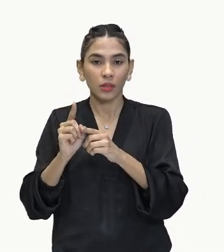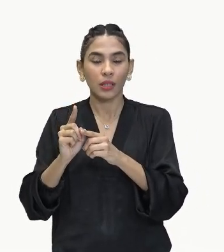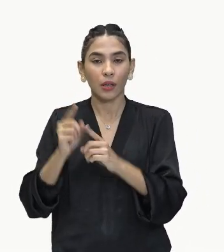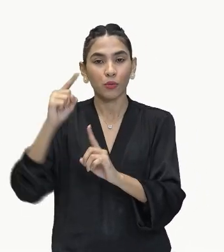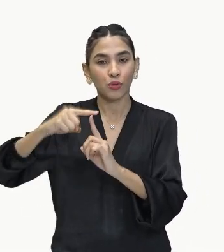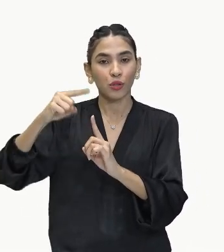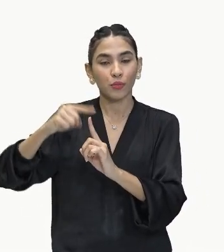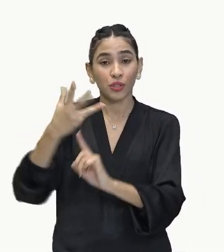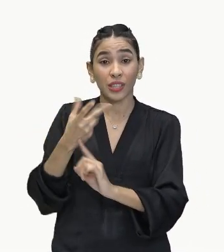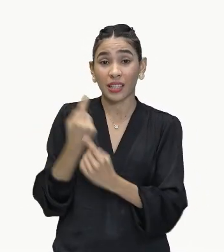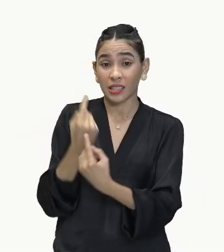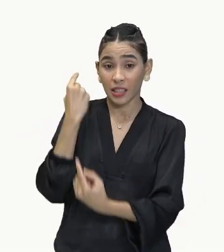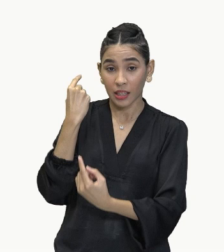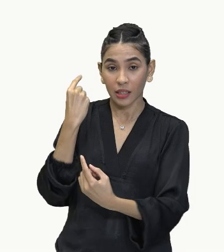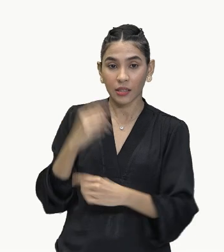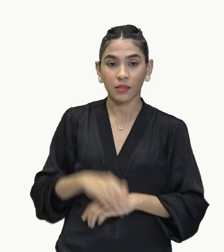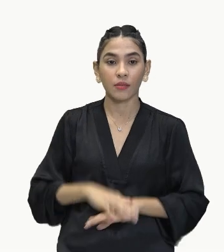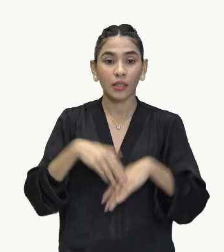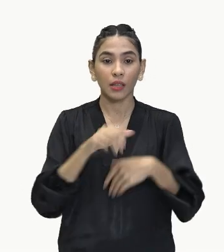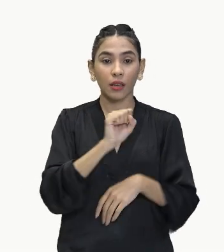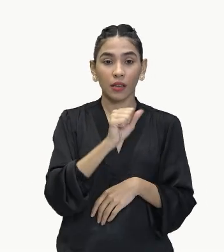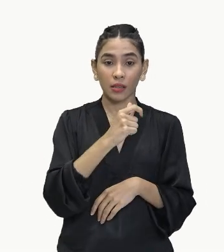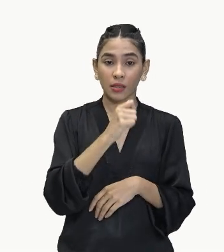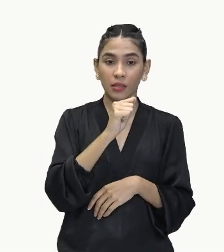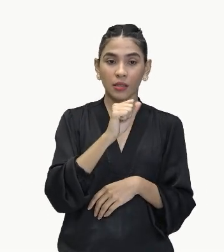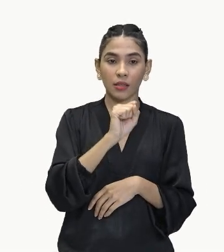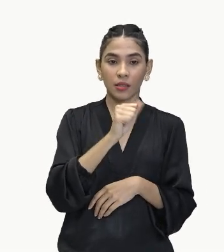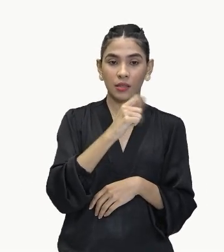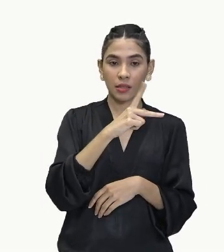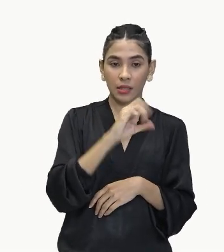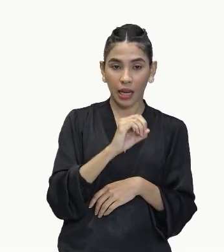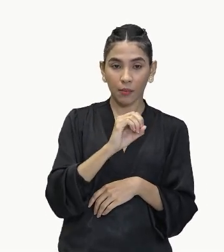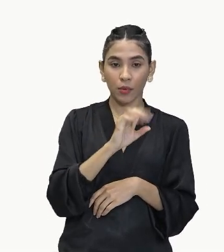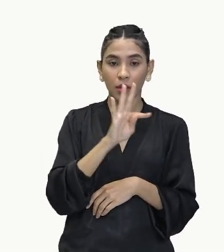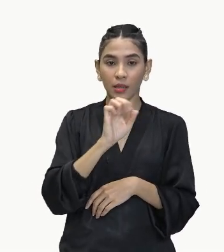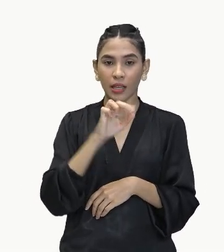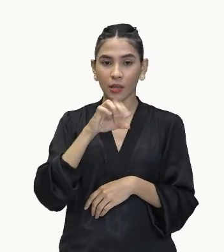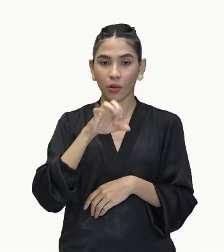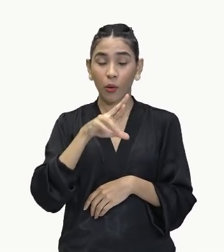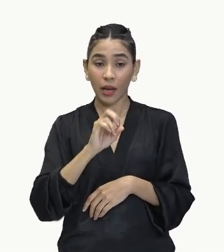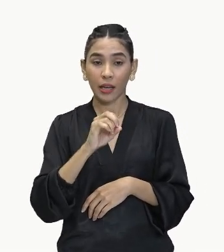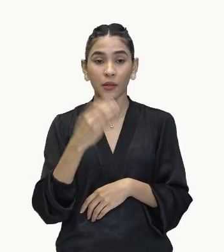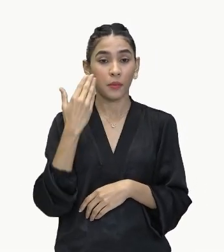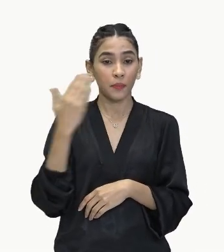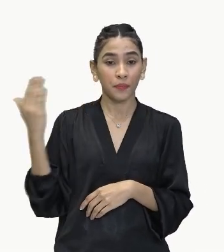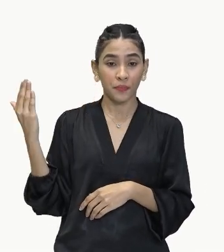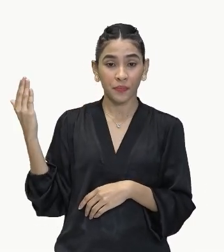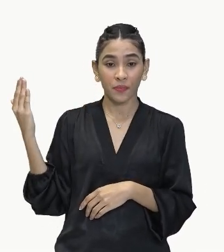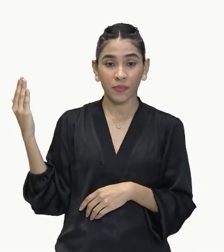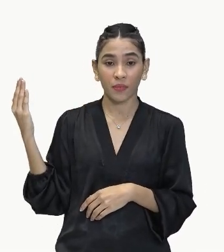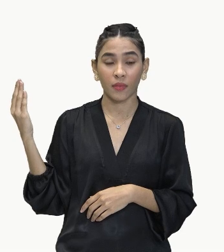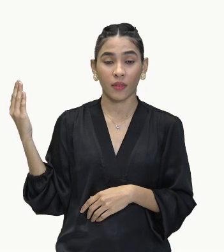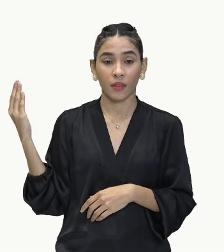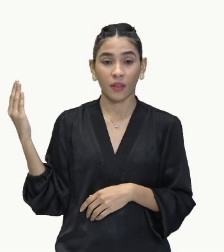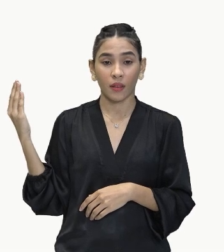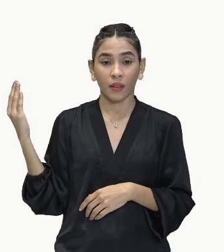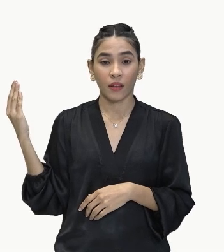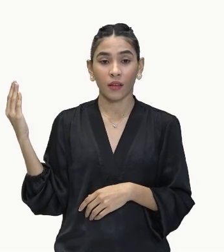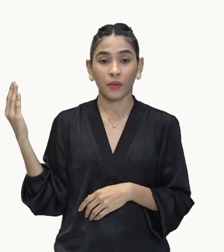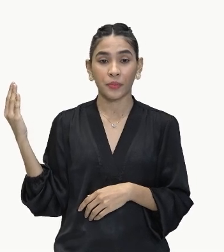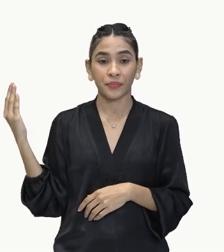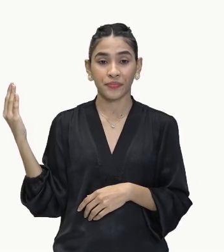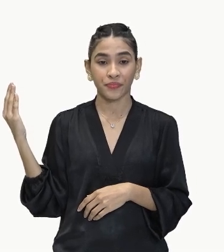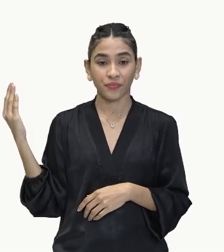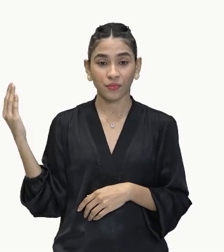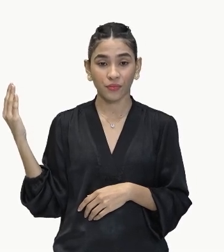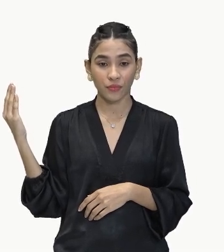sapo parnasiano aguado, que é o sapo tanoeiro, diz: meu cancioneiro é bem martelado. Vede como primo em comer